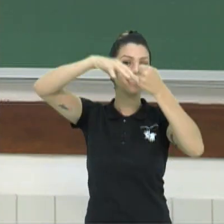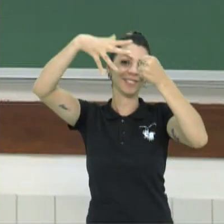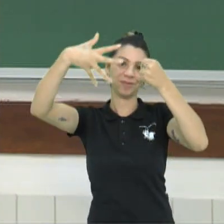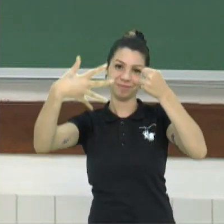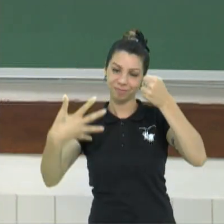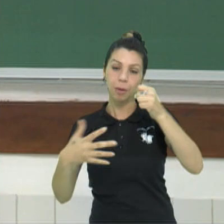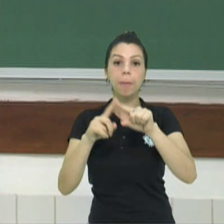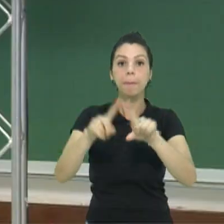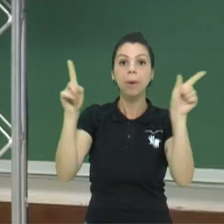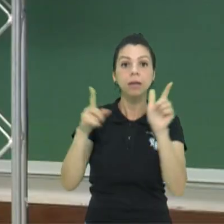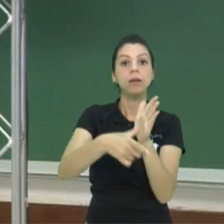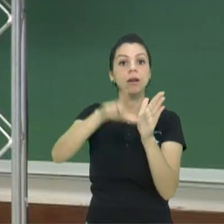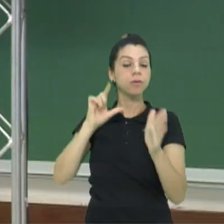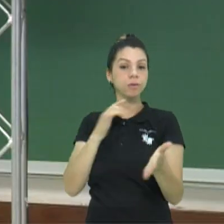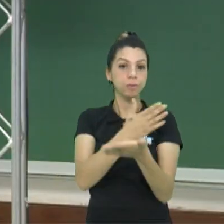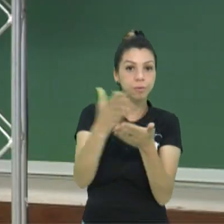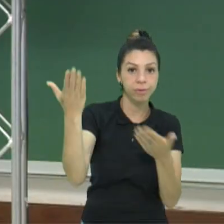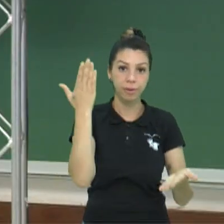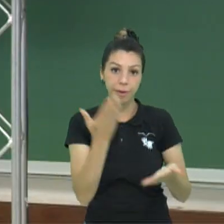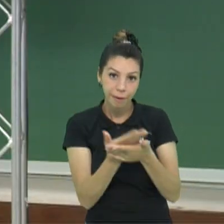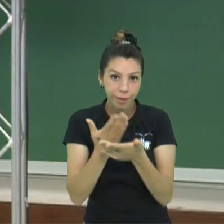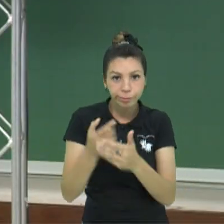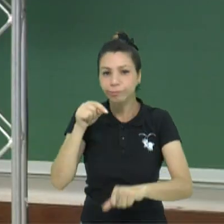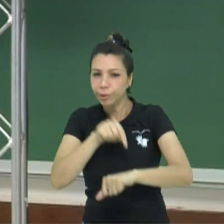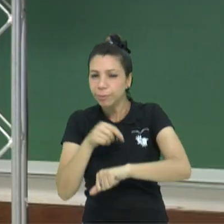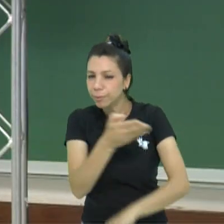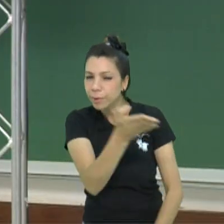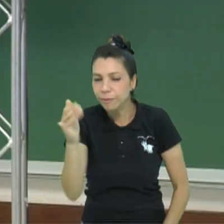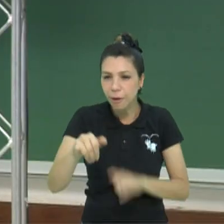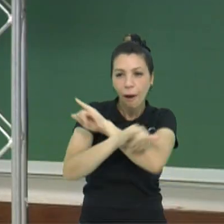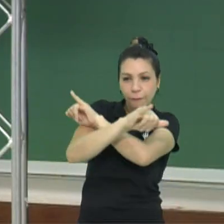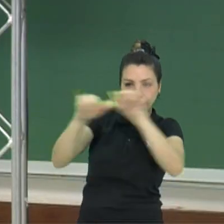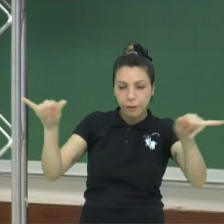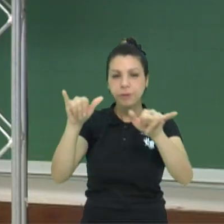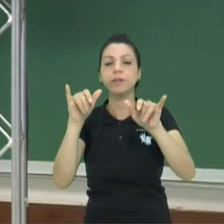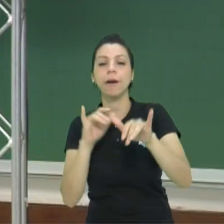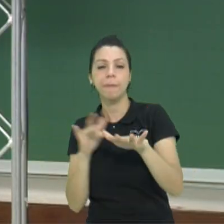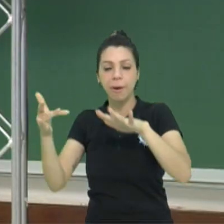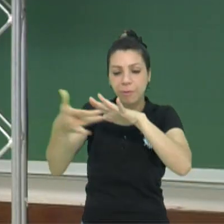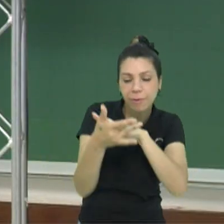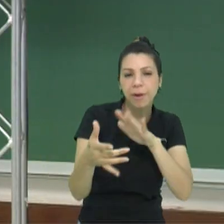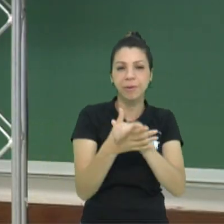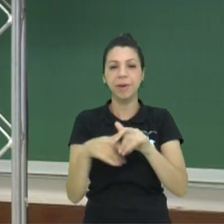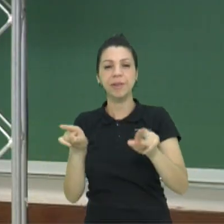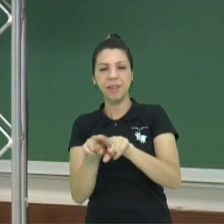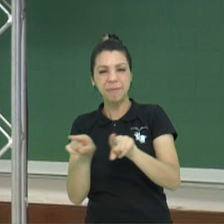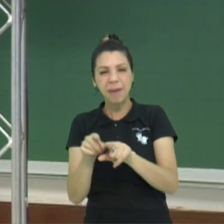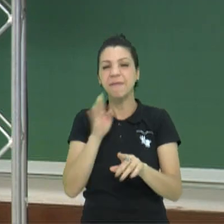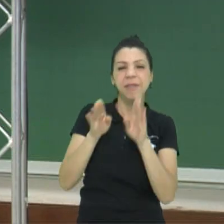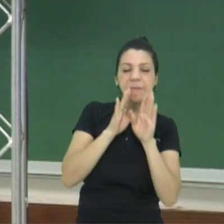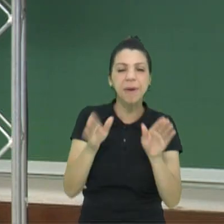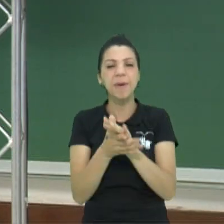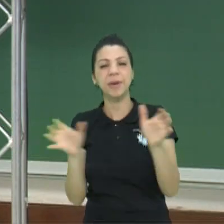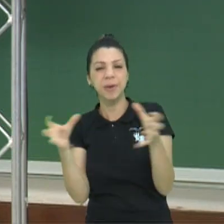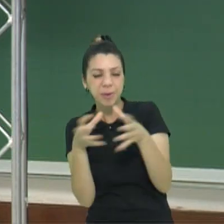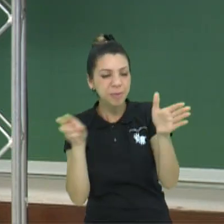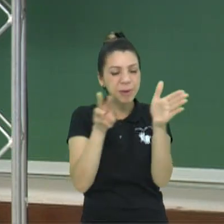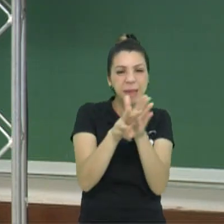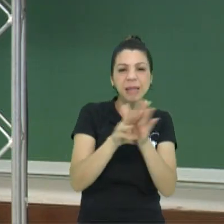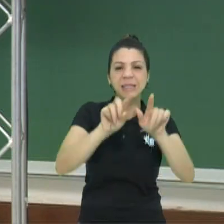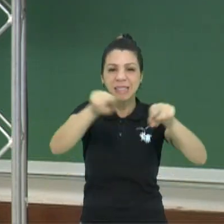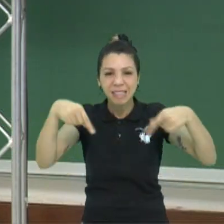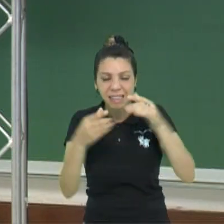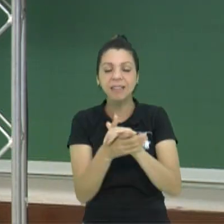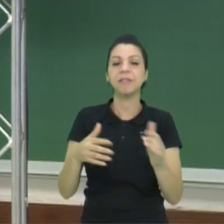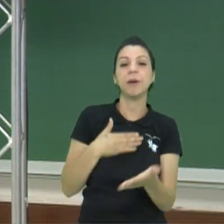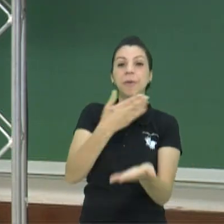redemocratização. Mas antes de começar a aula, dá aquele tempinho para você avisar todo mundo, marca stories, marca rede social, avisa no grupo da sala. Tá